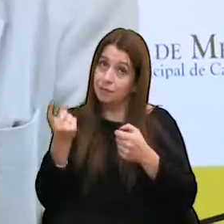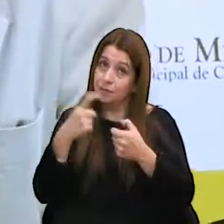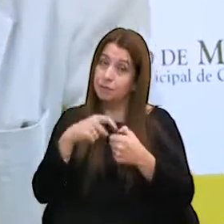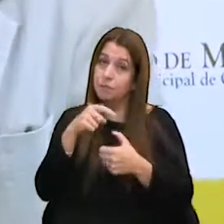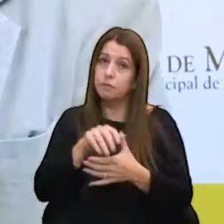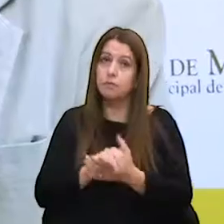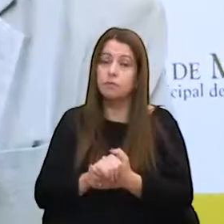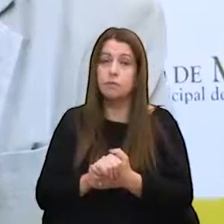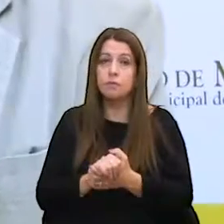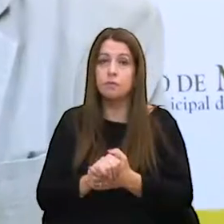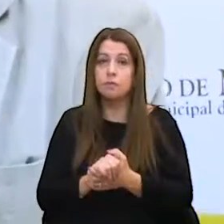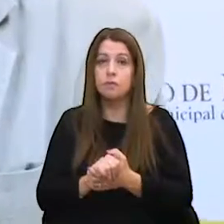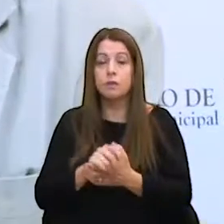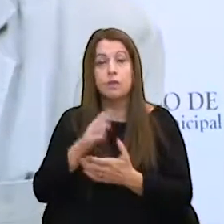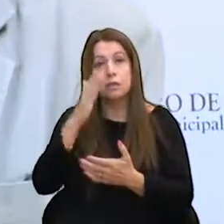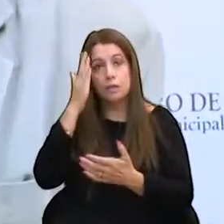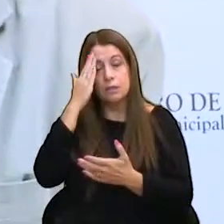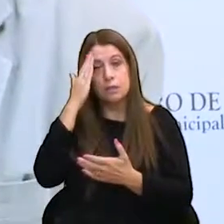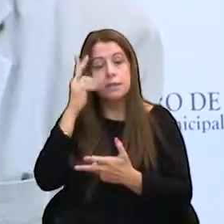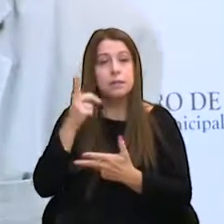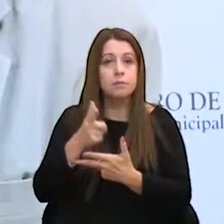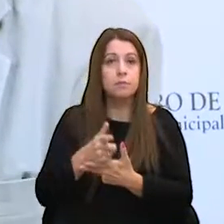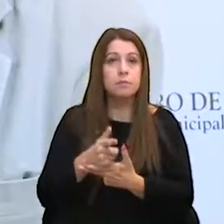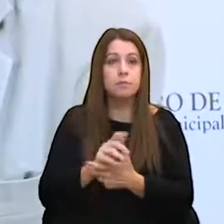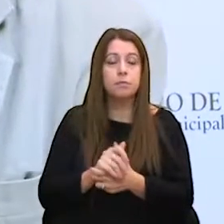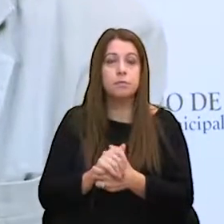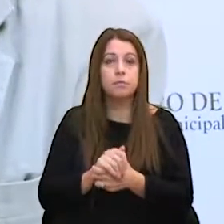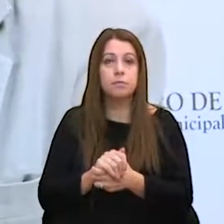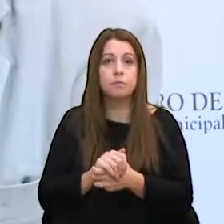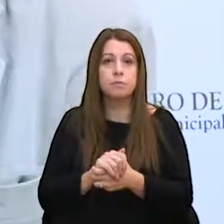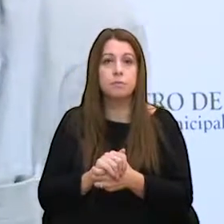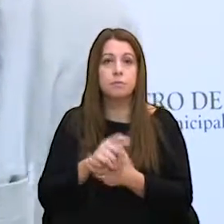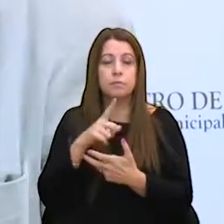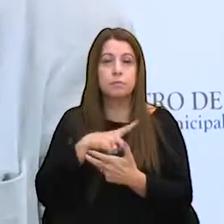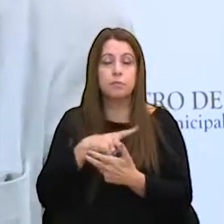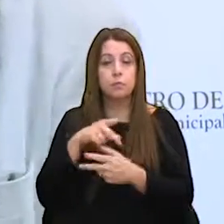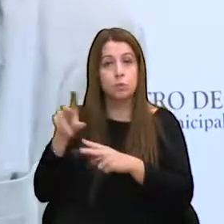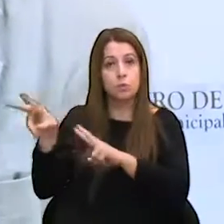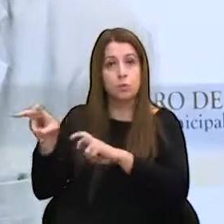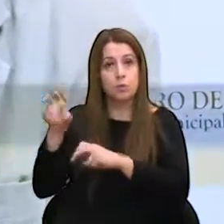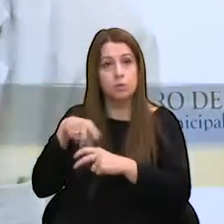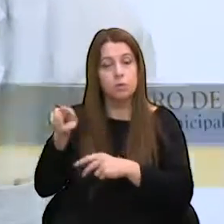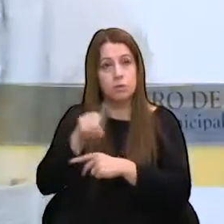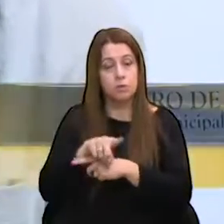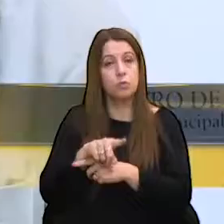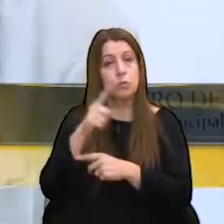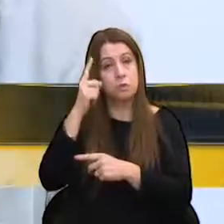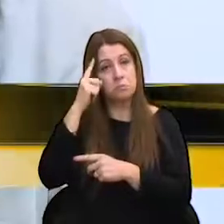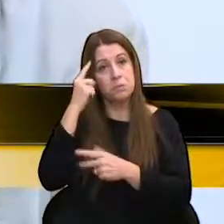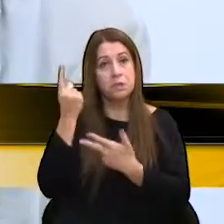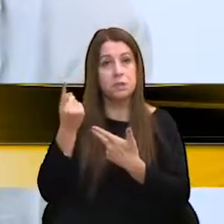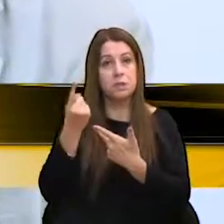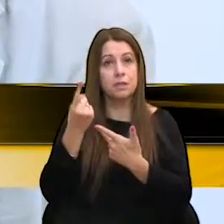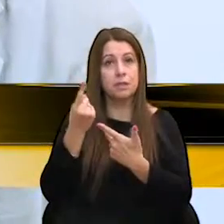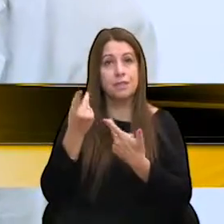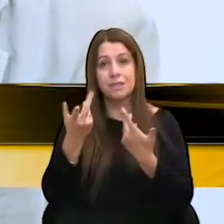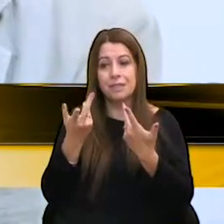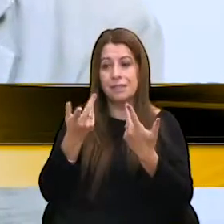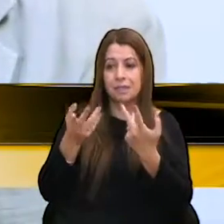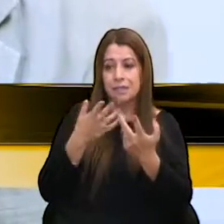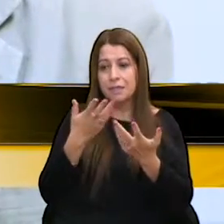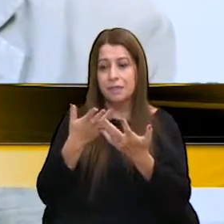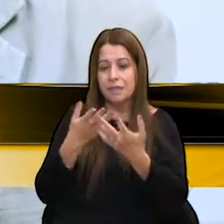aqui, né? Mas sabemos também, né, do nosso interior, que parece que está se apequenando,